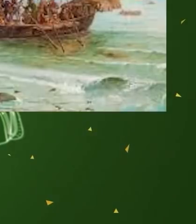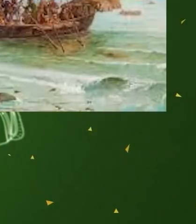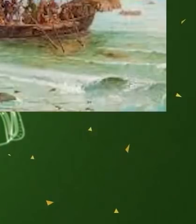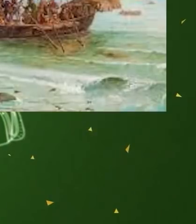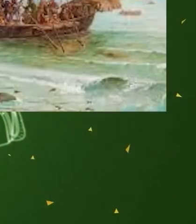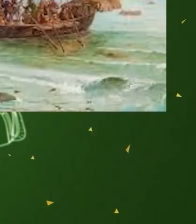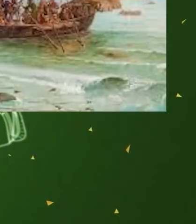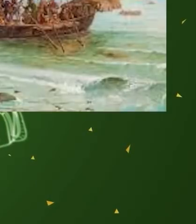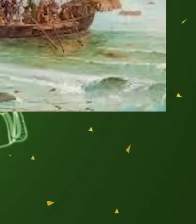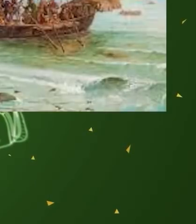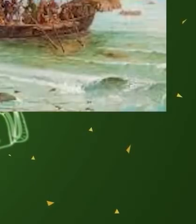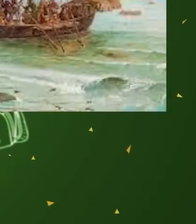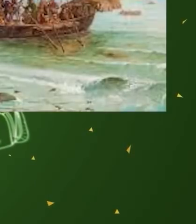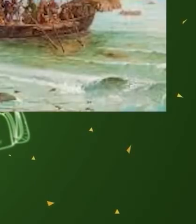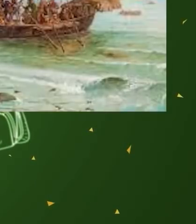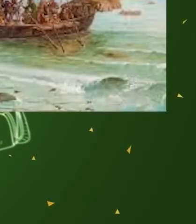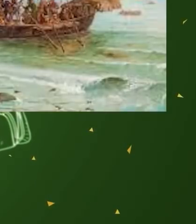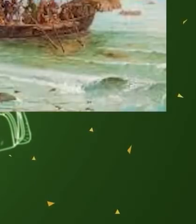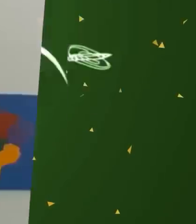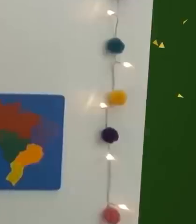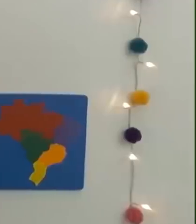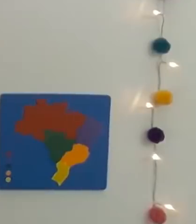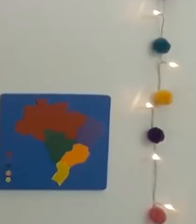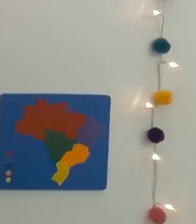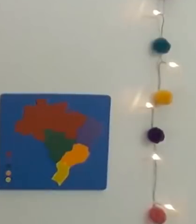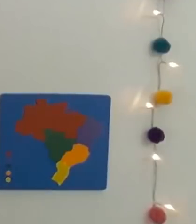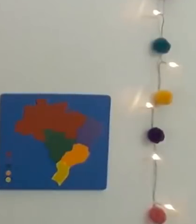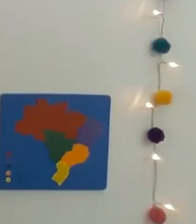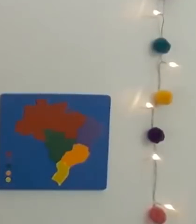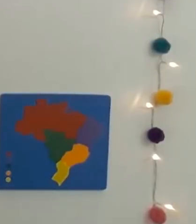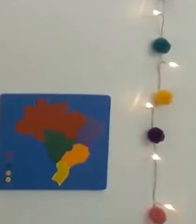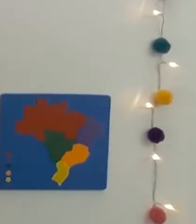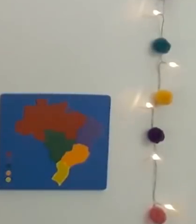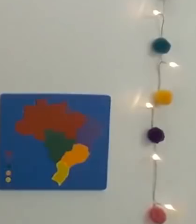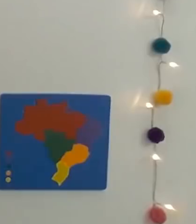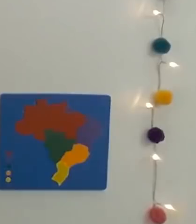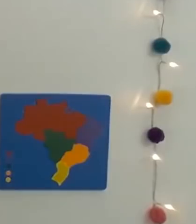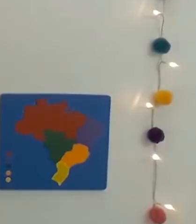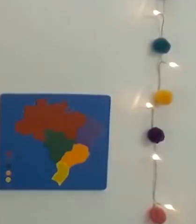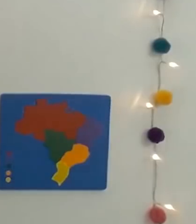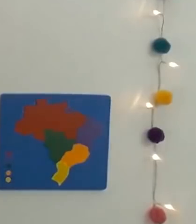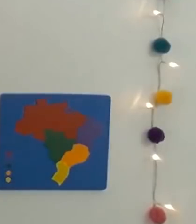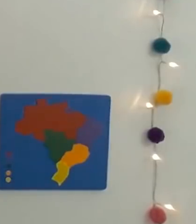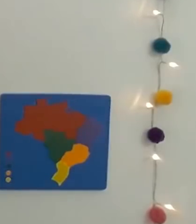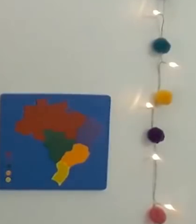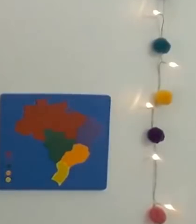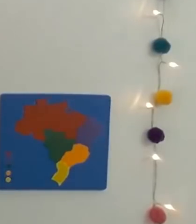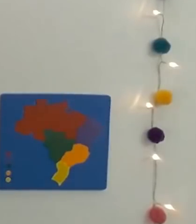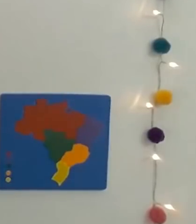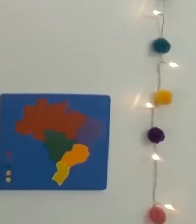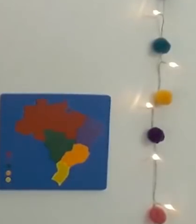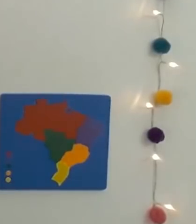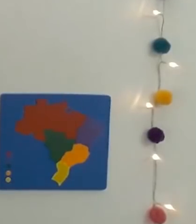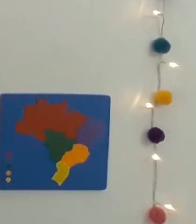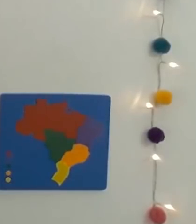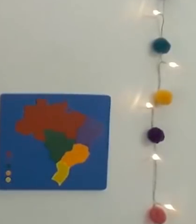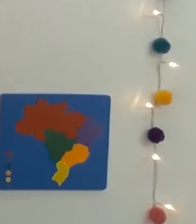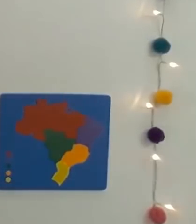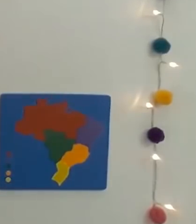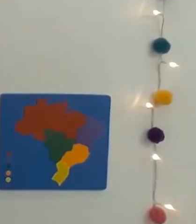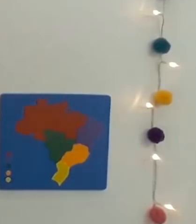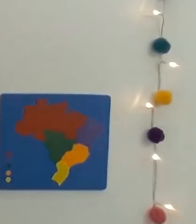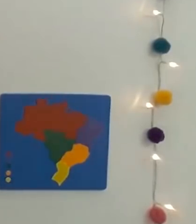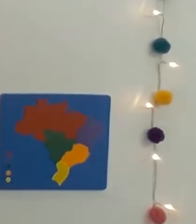chegaram aqui no Brasil, que foi na Bahia. Bom, é isso. A aula de hoje chegou ao